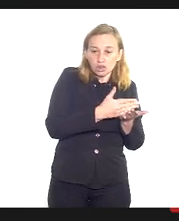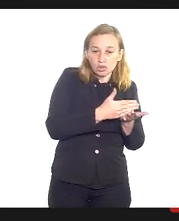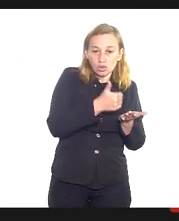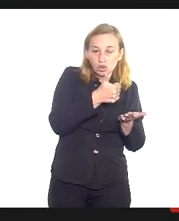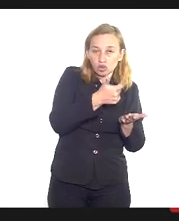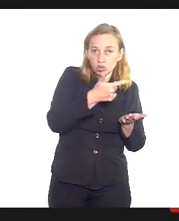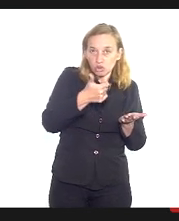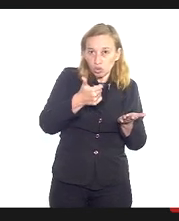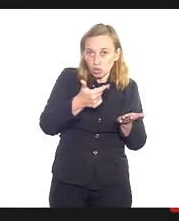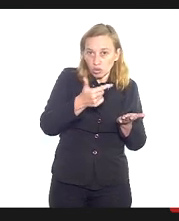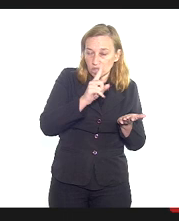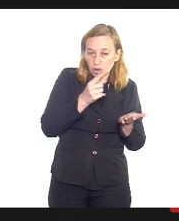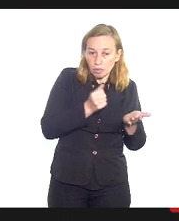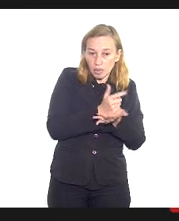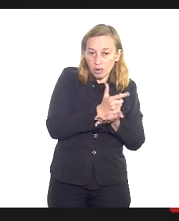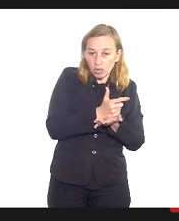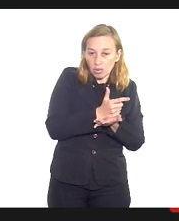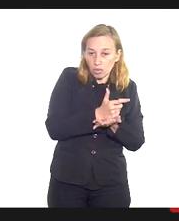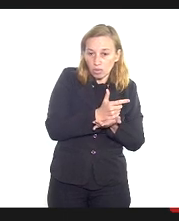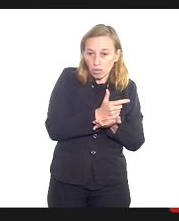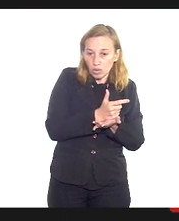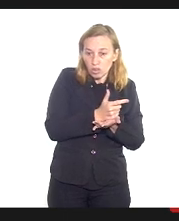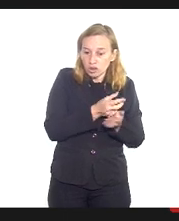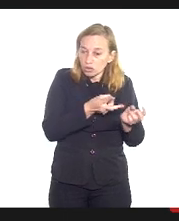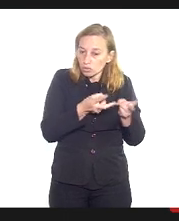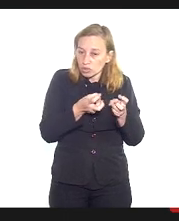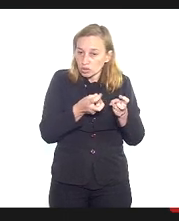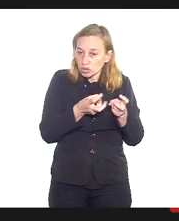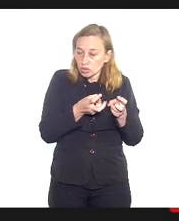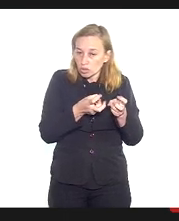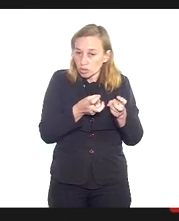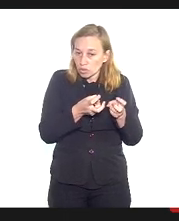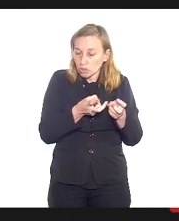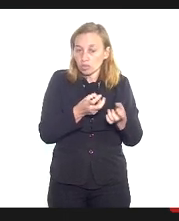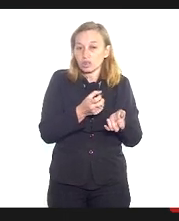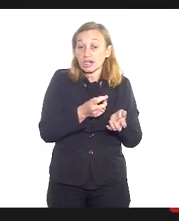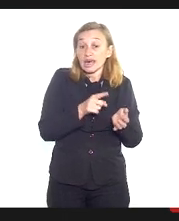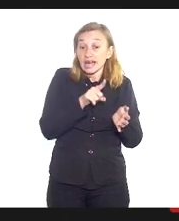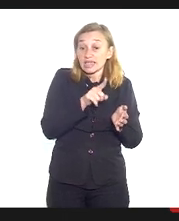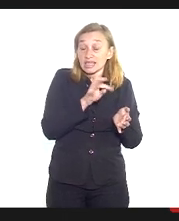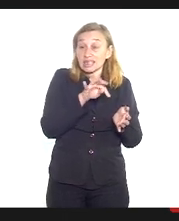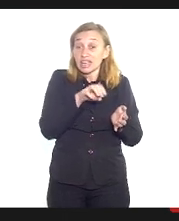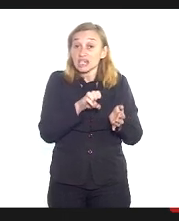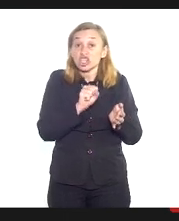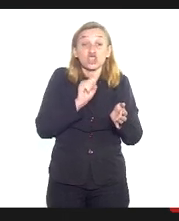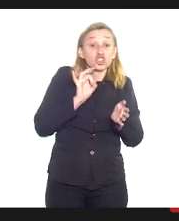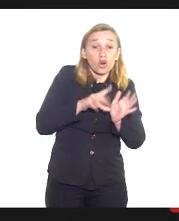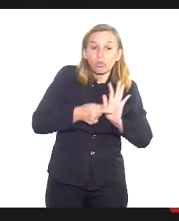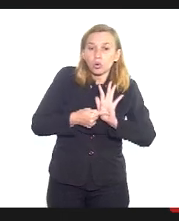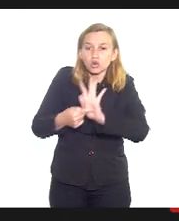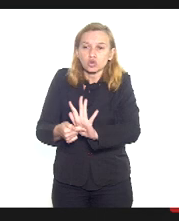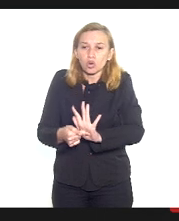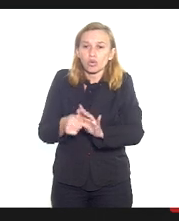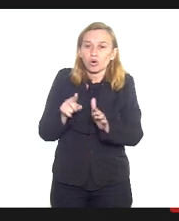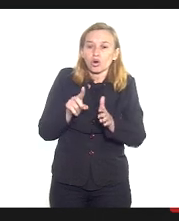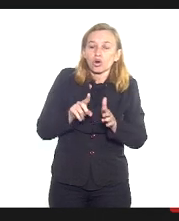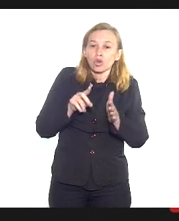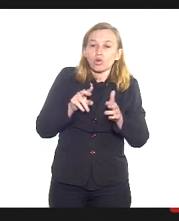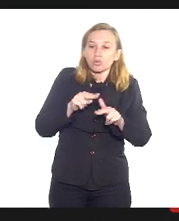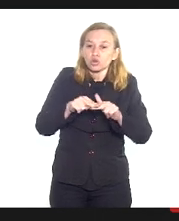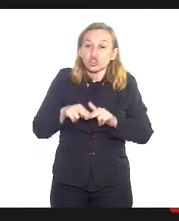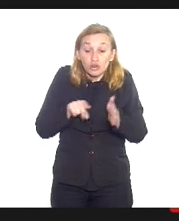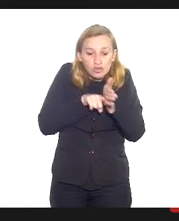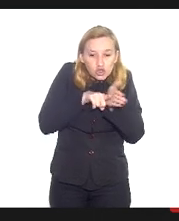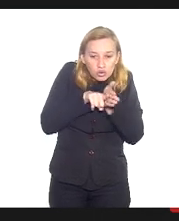2012, através de uma tese que a gente chamou de consumo interno bunker. Essa tese só veio à tona por causa de a fiscalização em